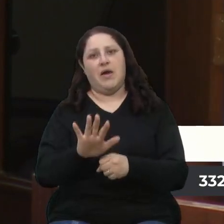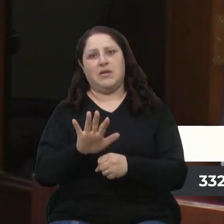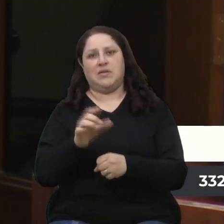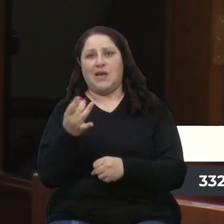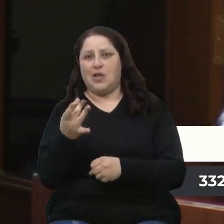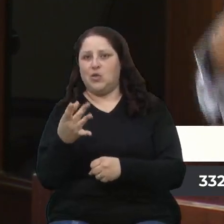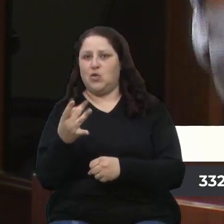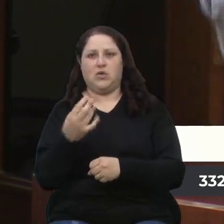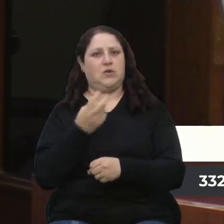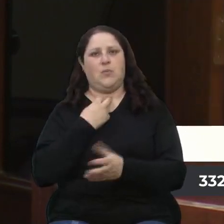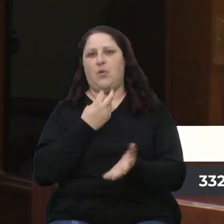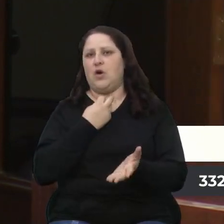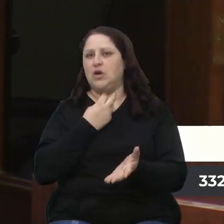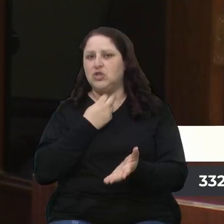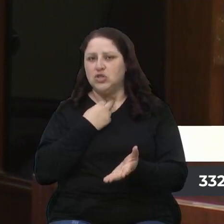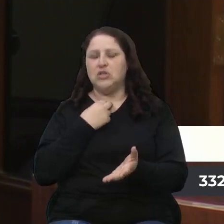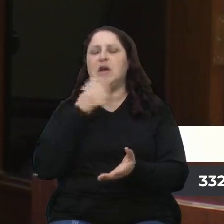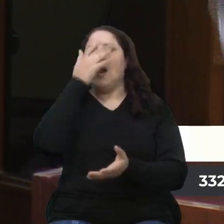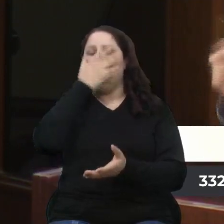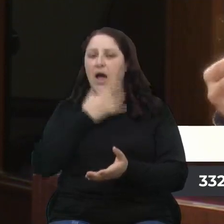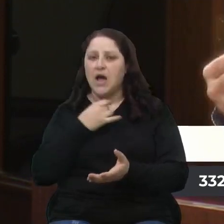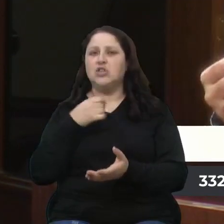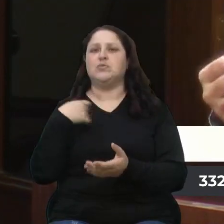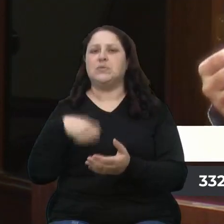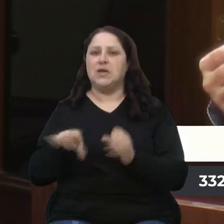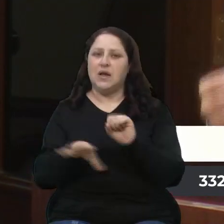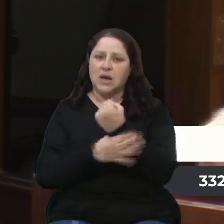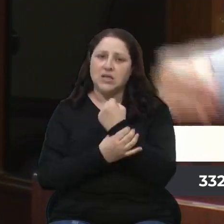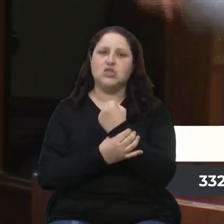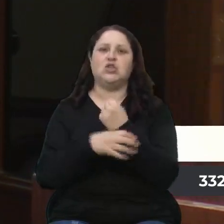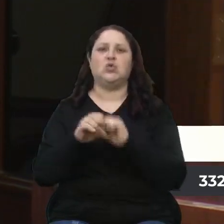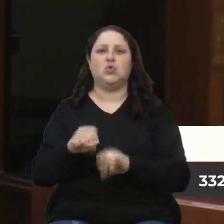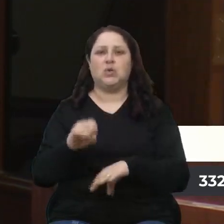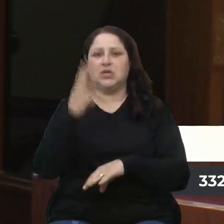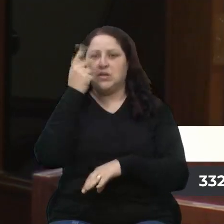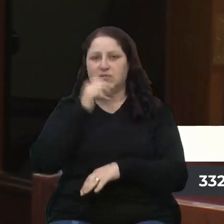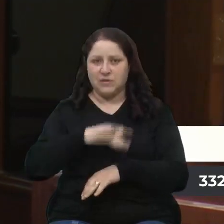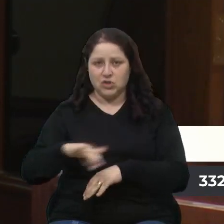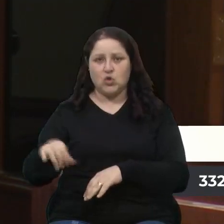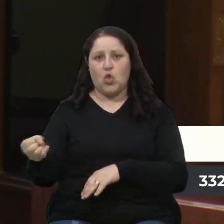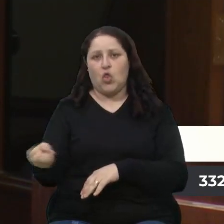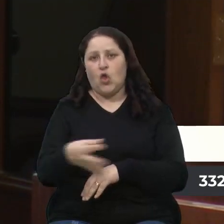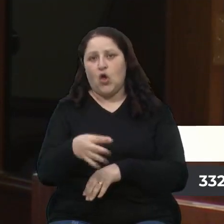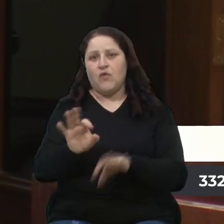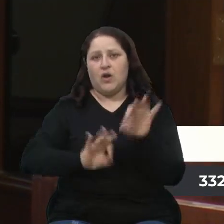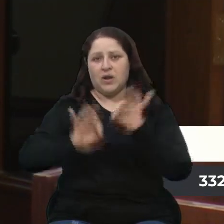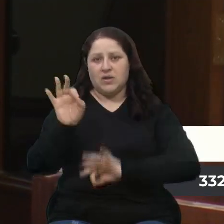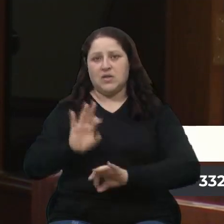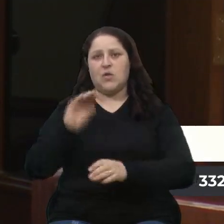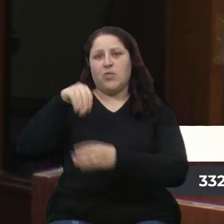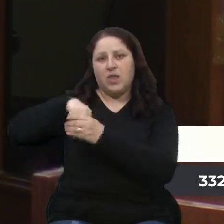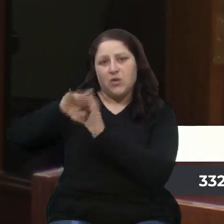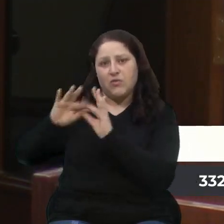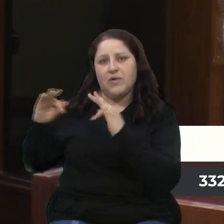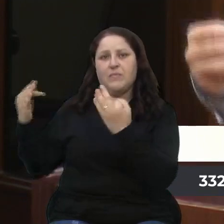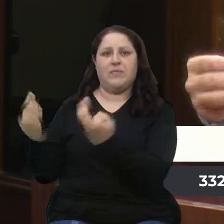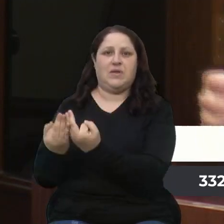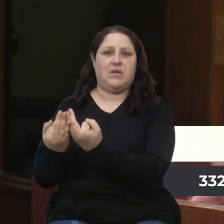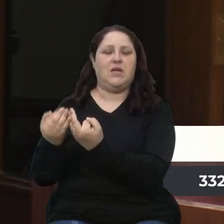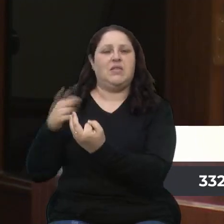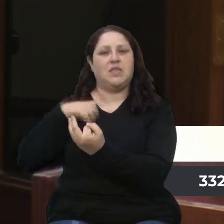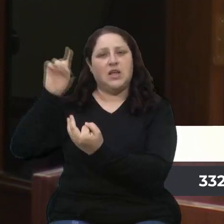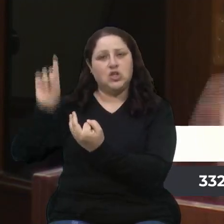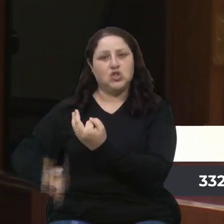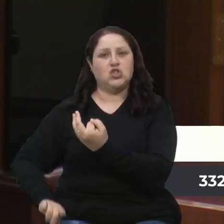fim, acho que nós precisamos da garantia da educação infantil na nova organização familiar, né, sendo o